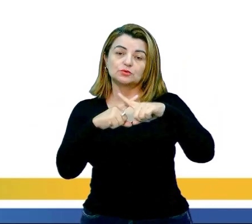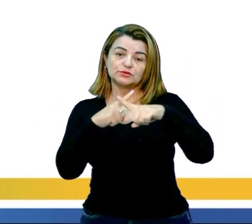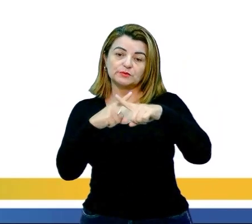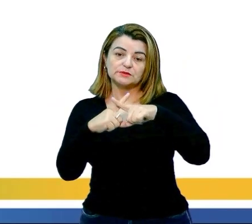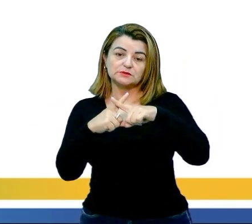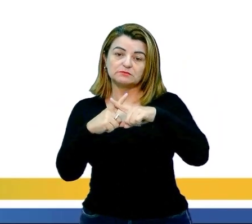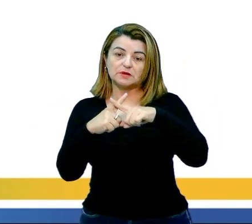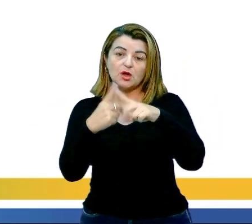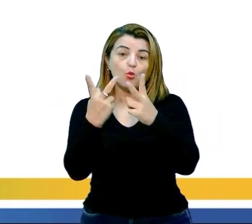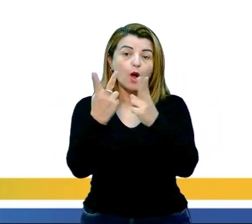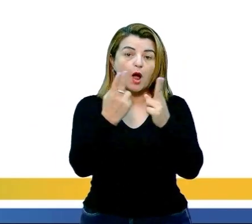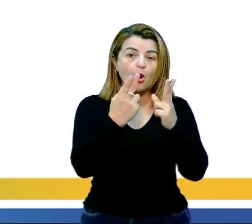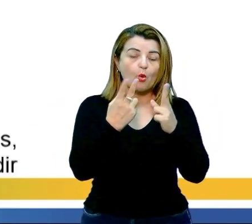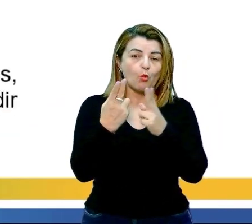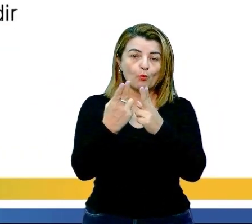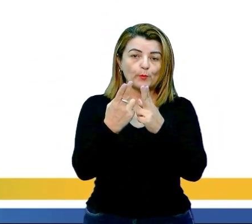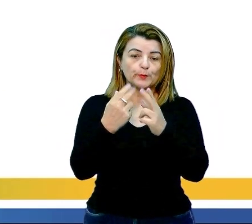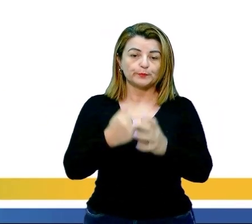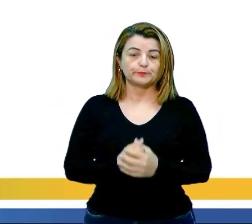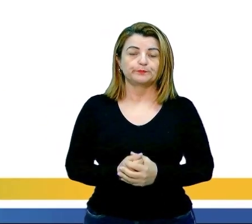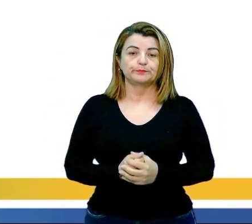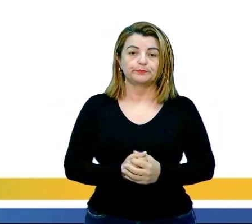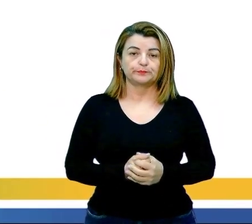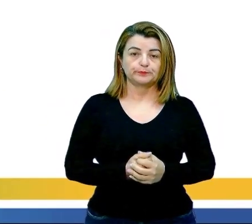são feitas do mesmo jeito.